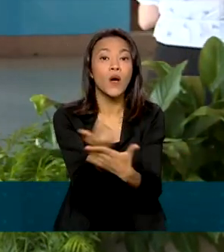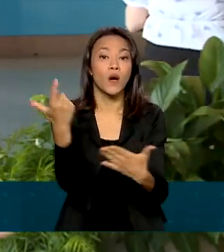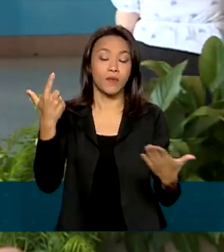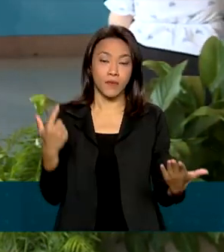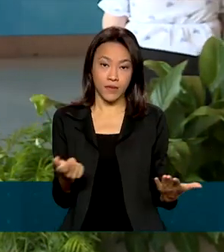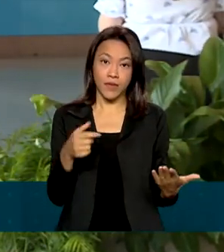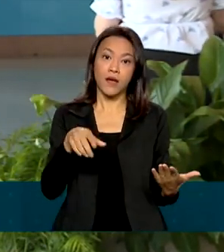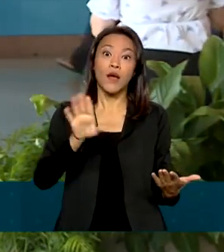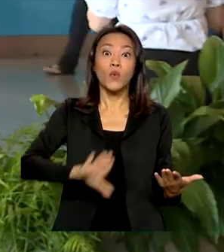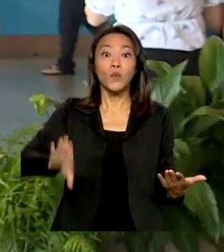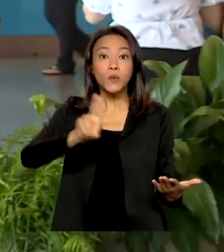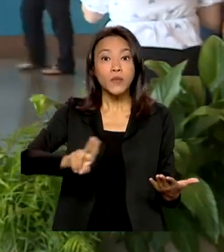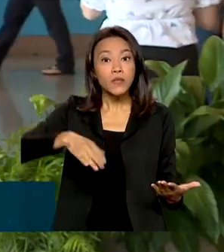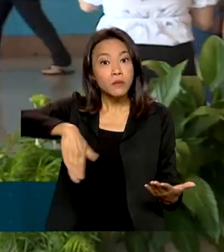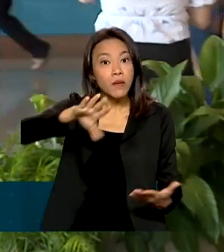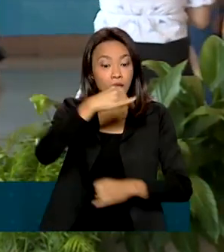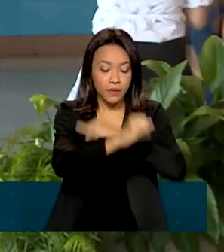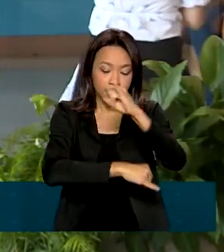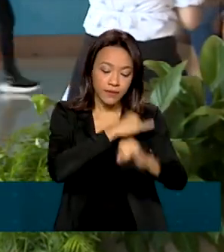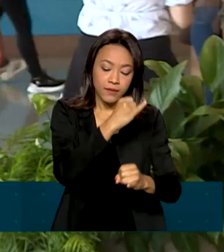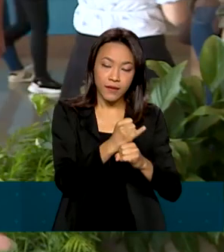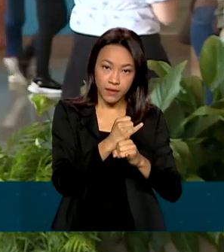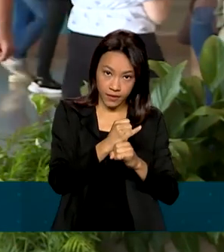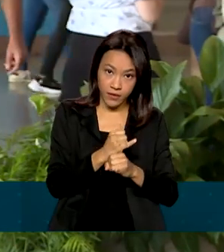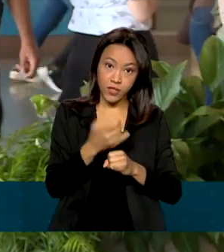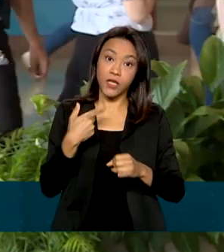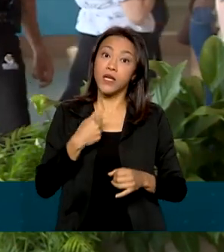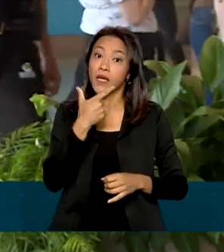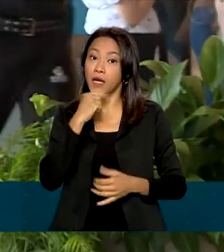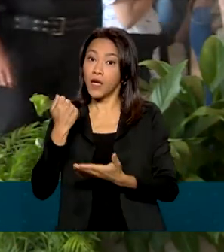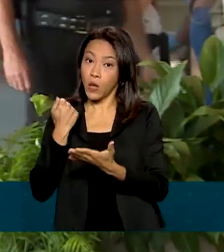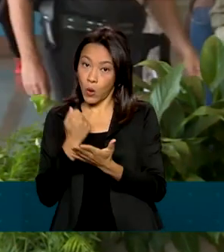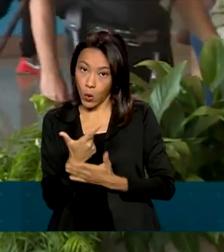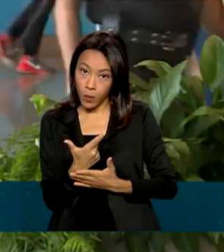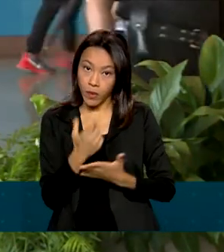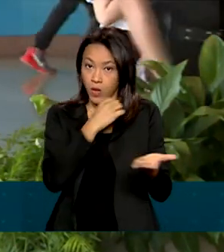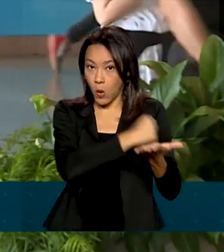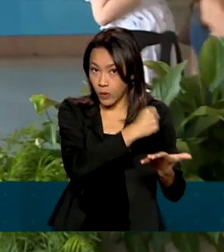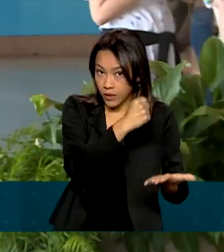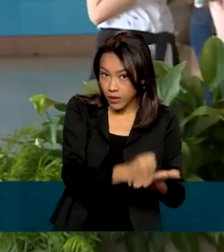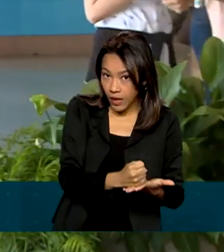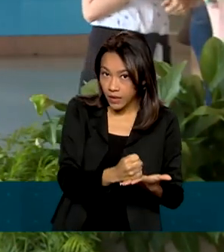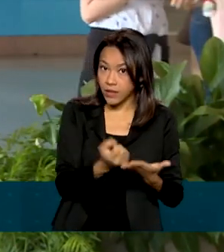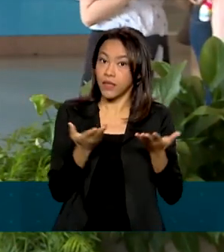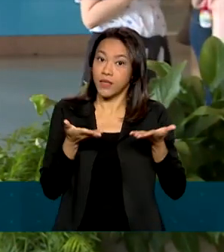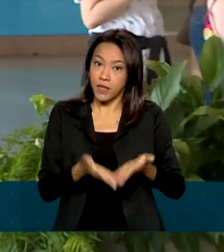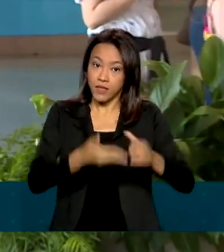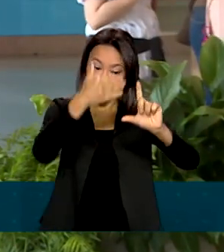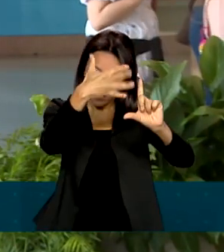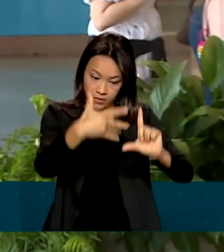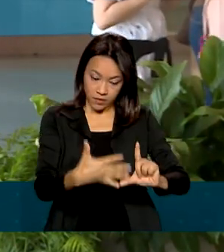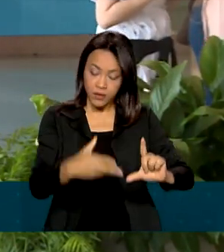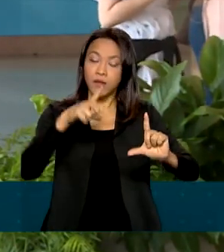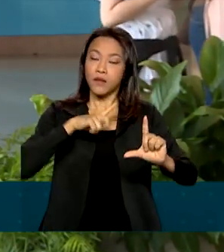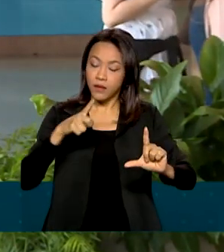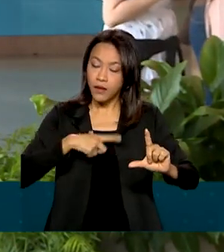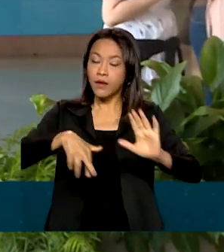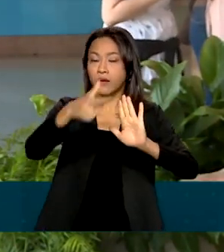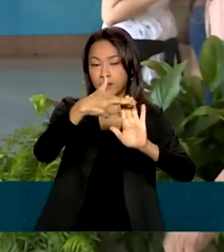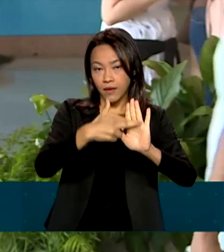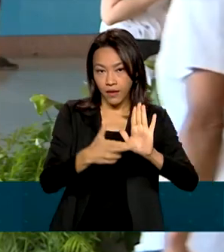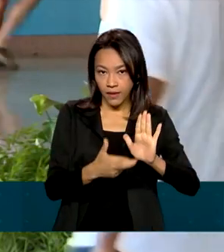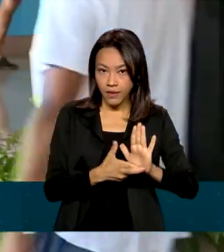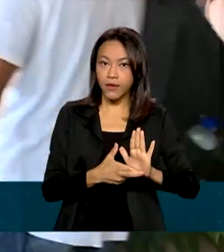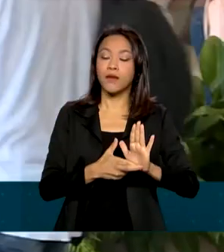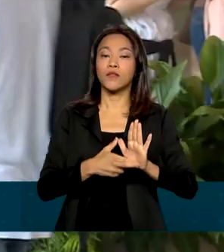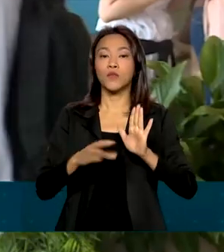ainda mais a internet. E no e-commerce, quem compra ou contrata um serviço também é protegido pelo Código de Defesa do